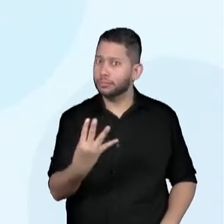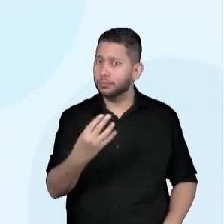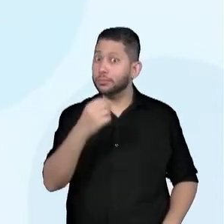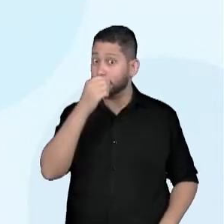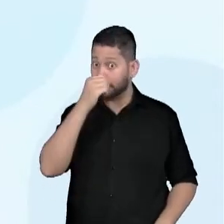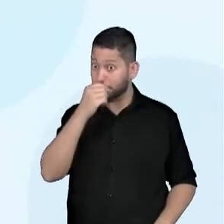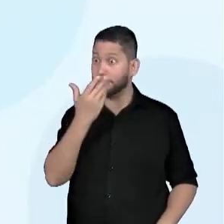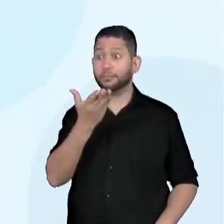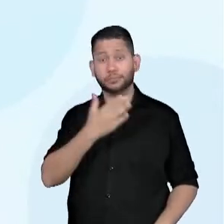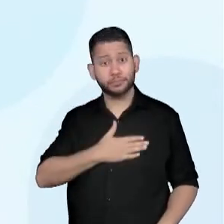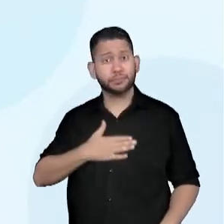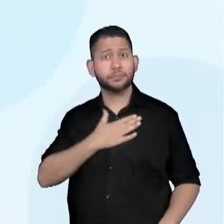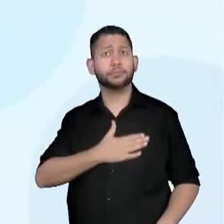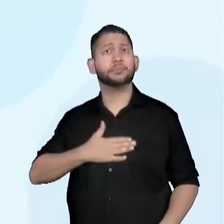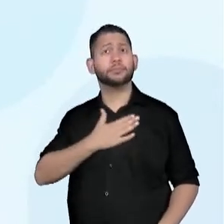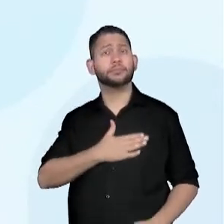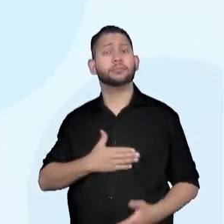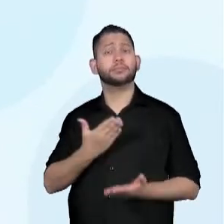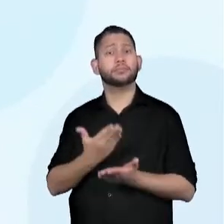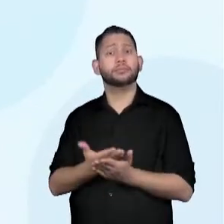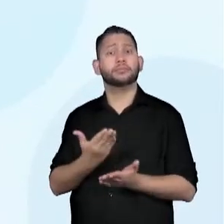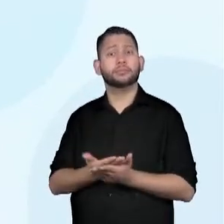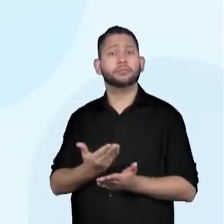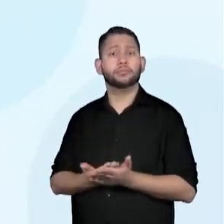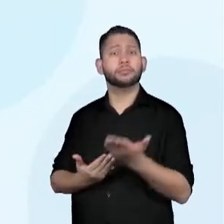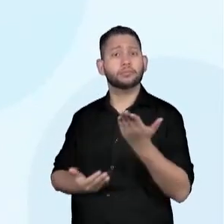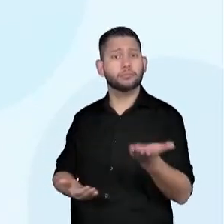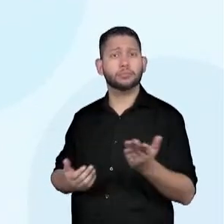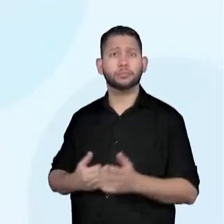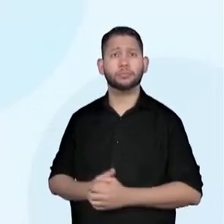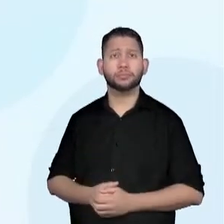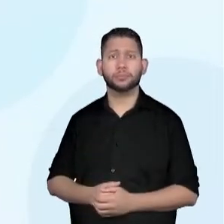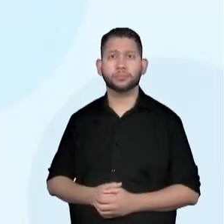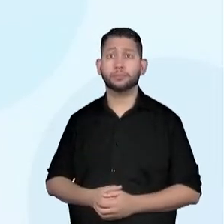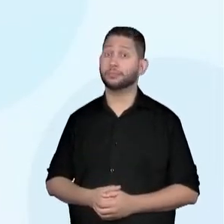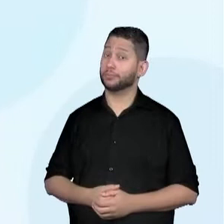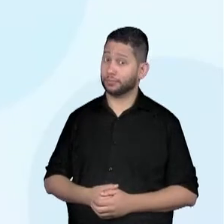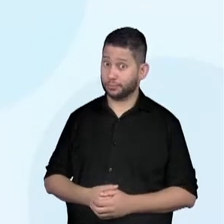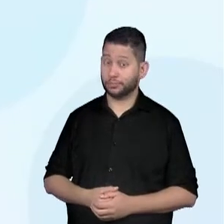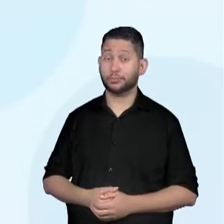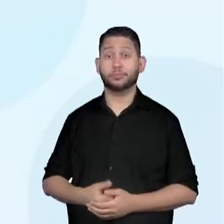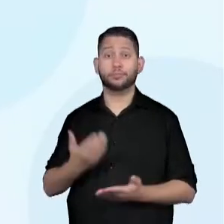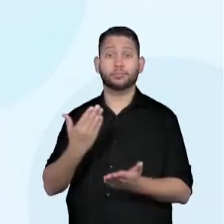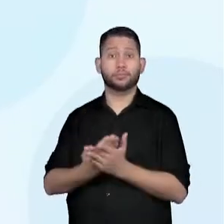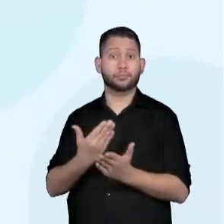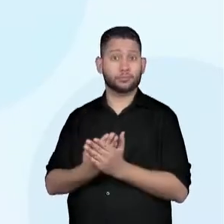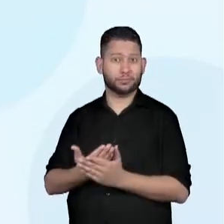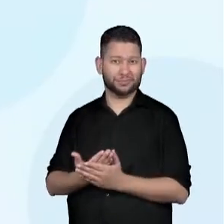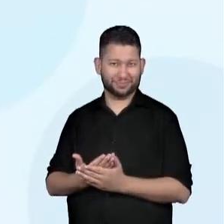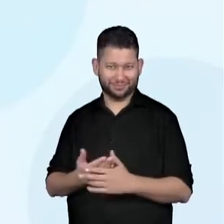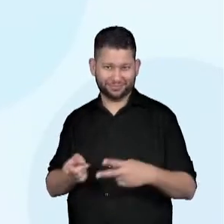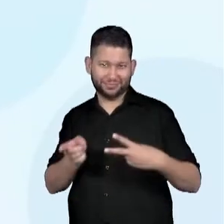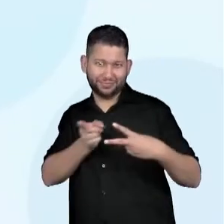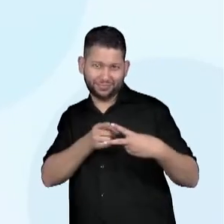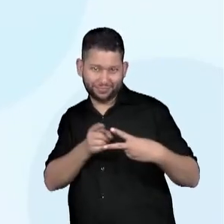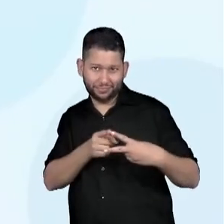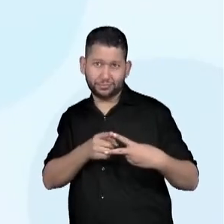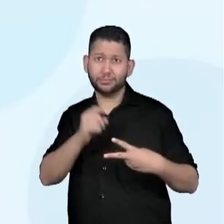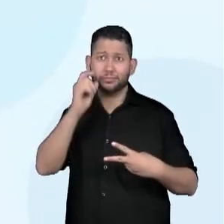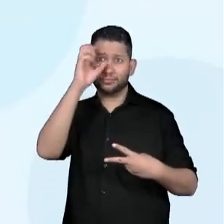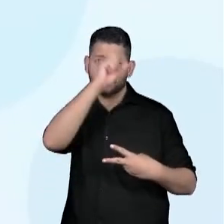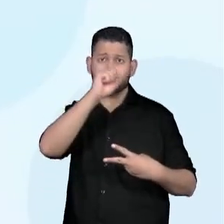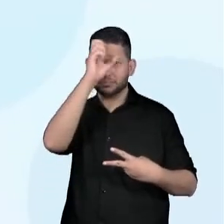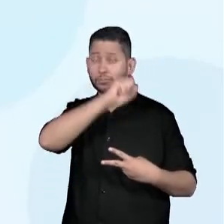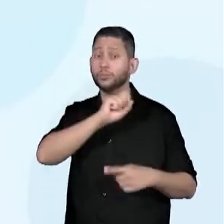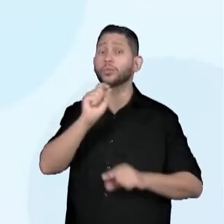à nossa 34ª aula de inglês. Last class, na última aula, 15 minutes